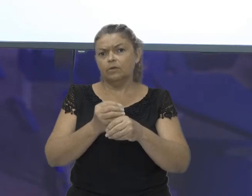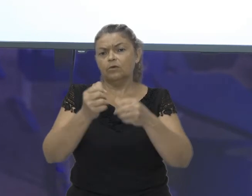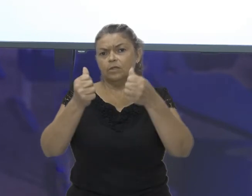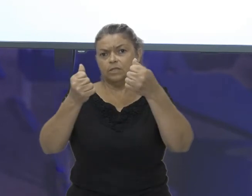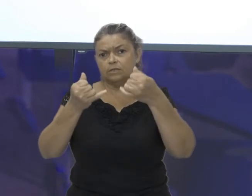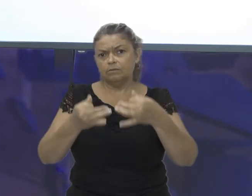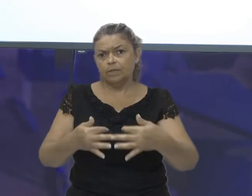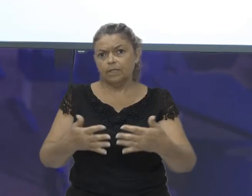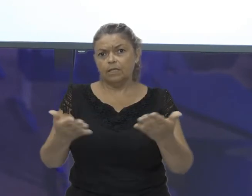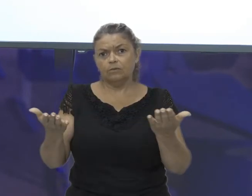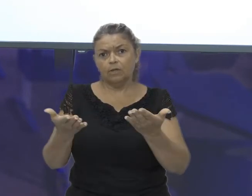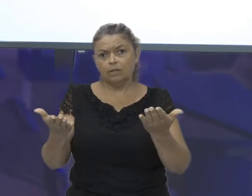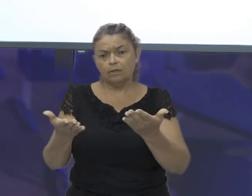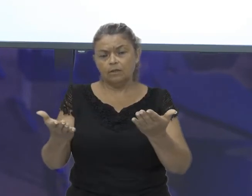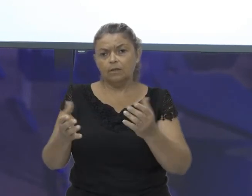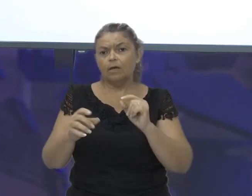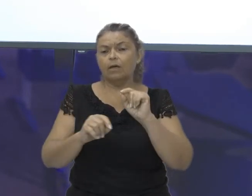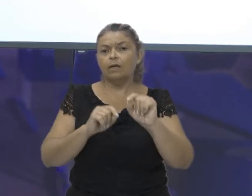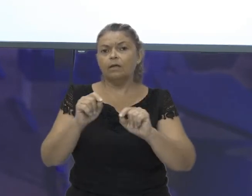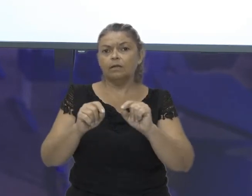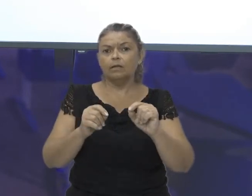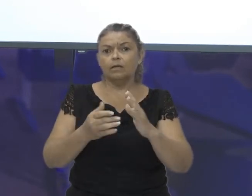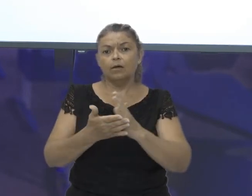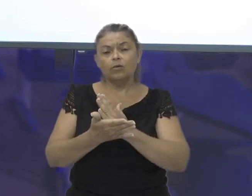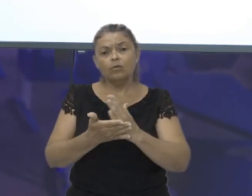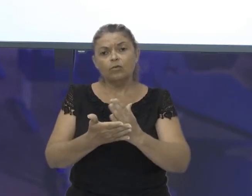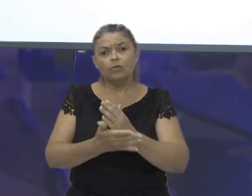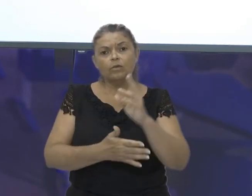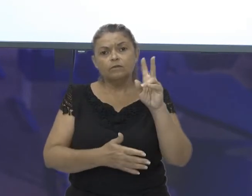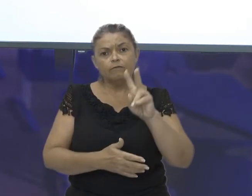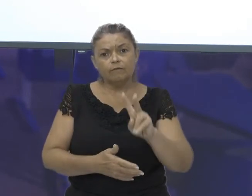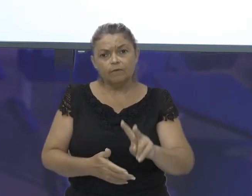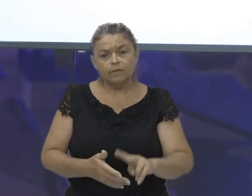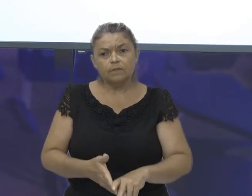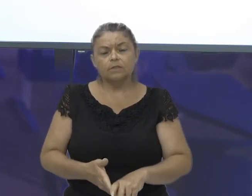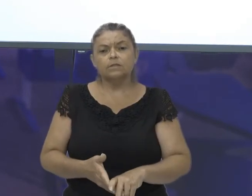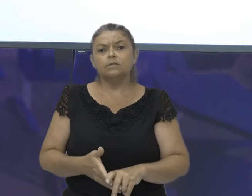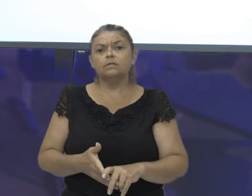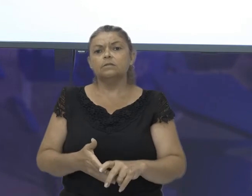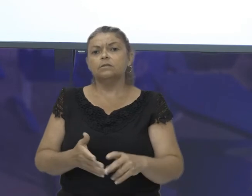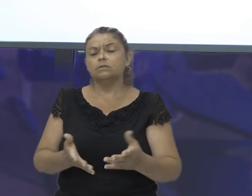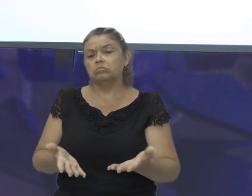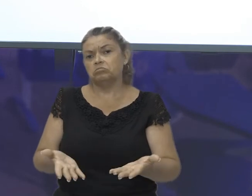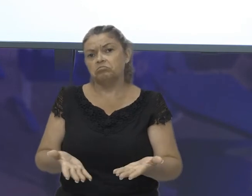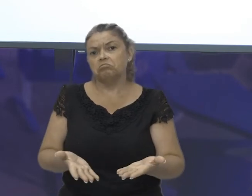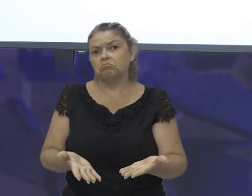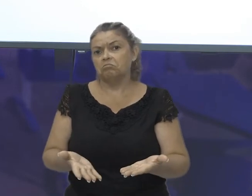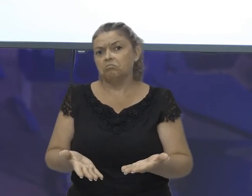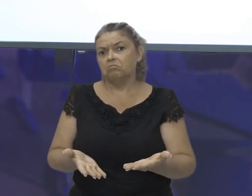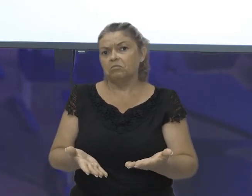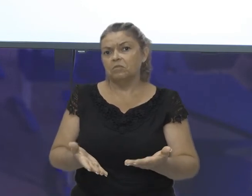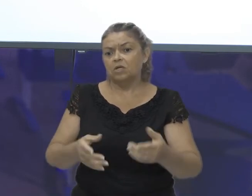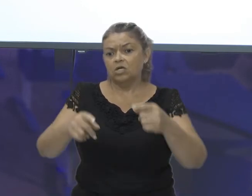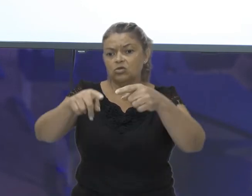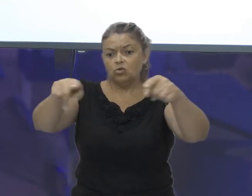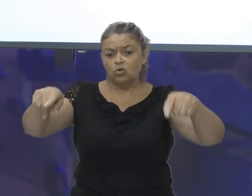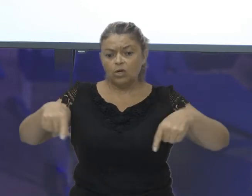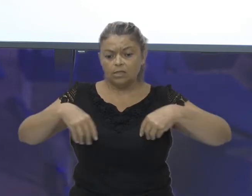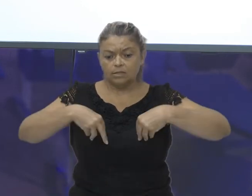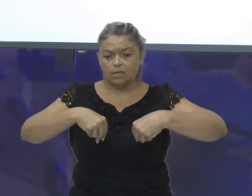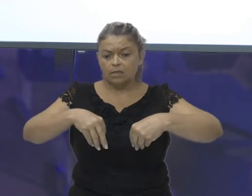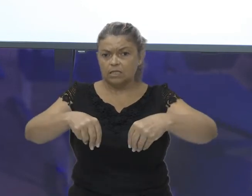no slide, é justamente que muitas vezes esses territórios não organizados